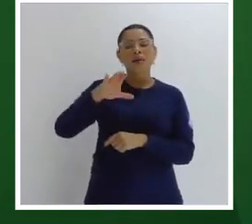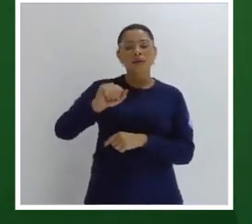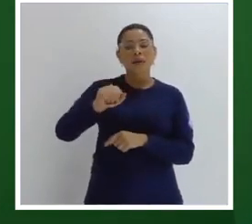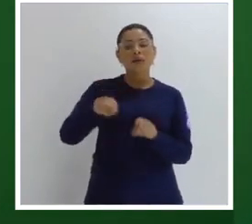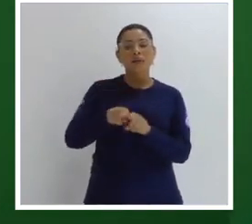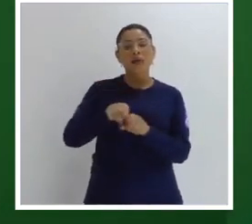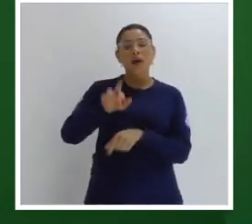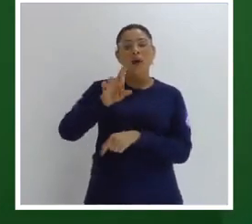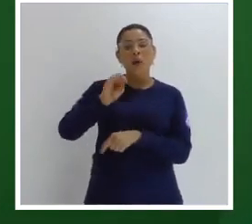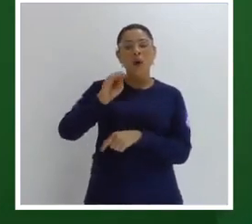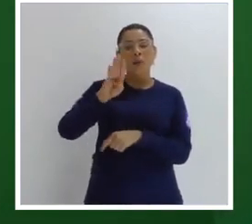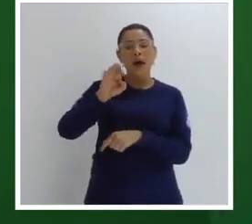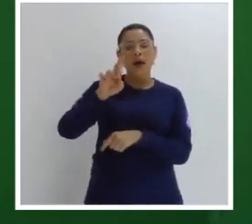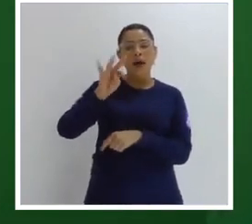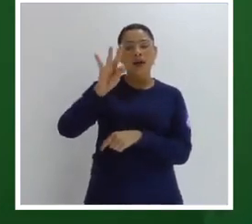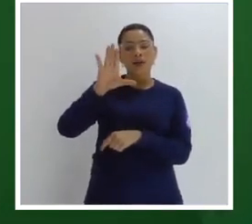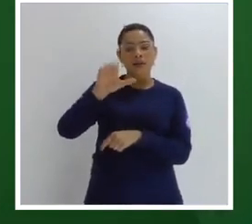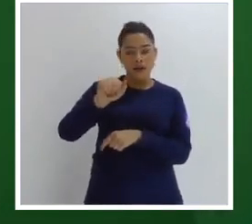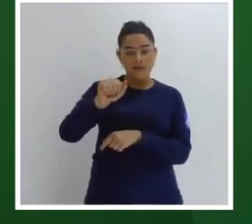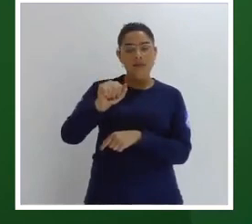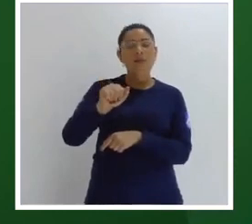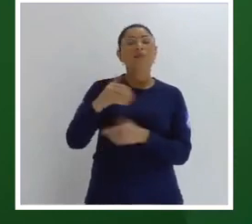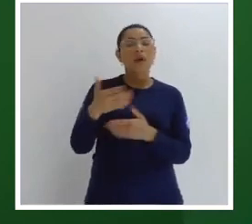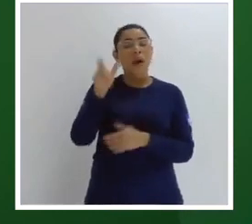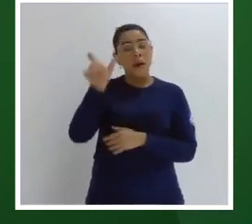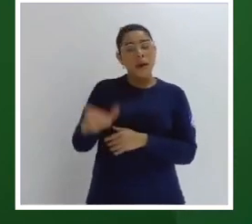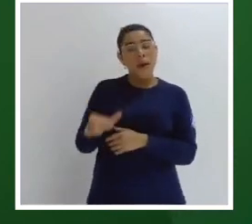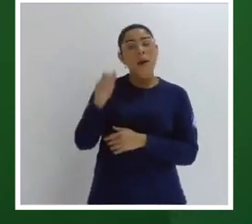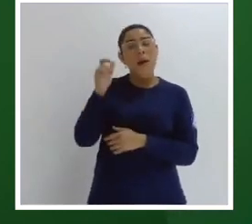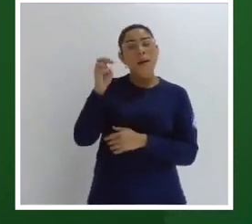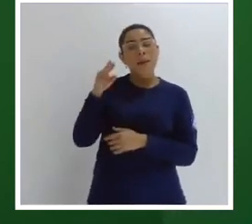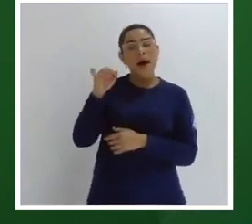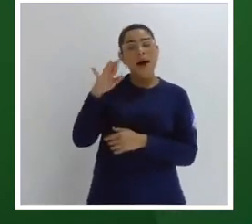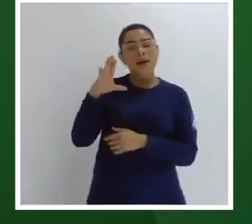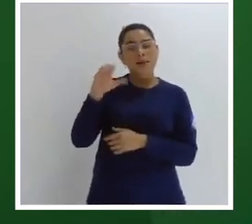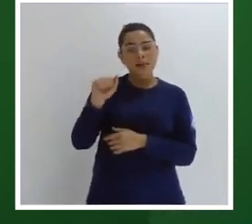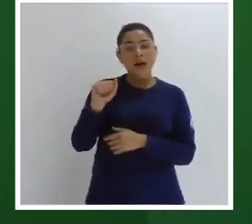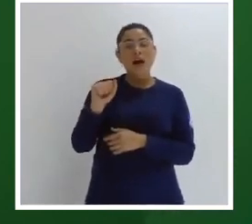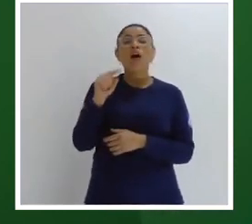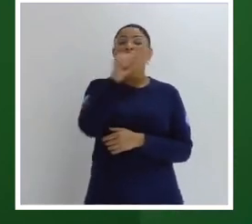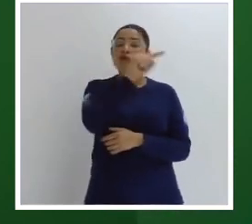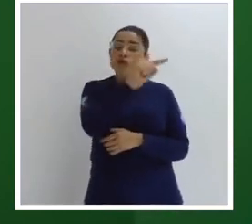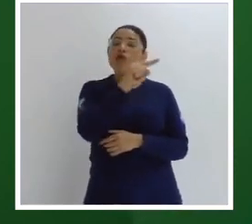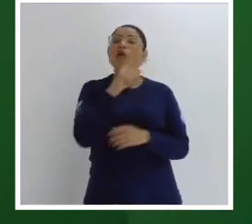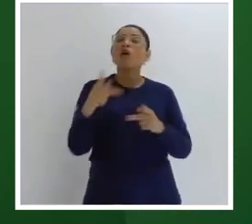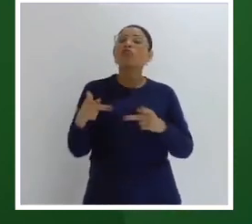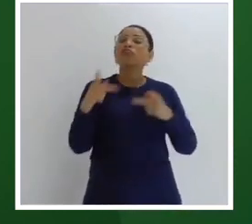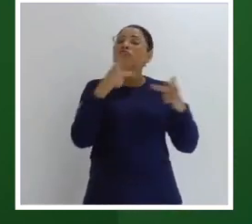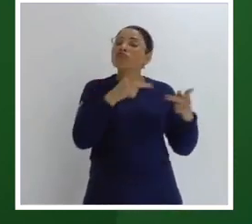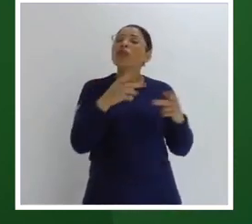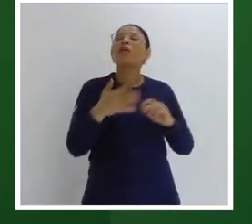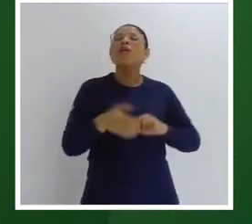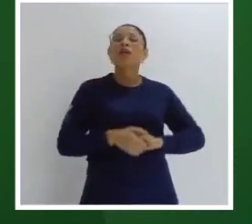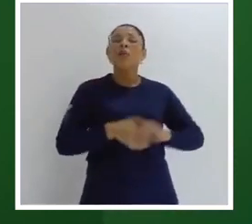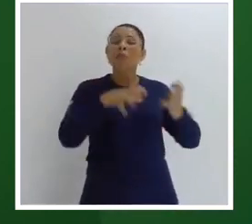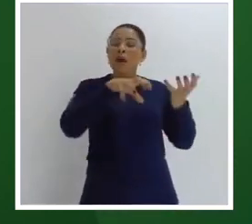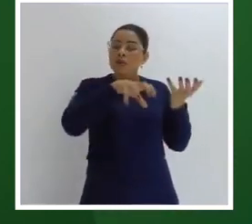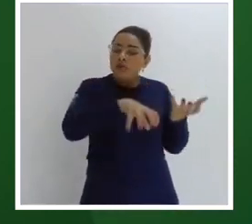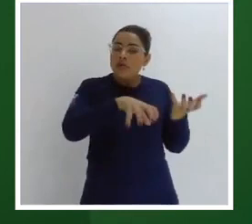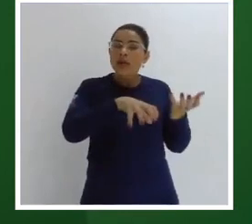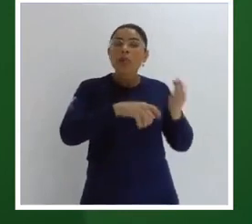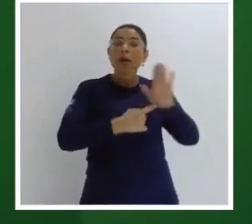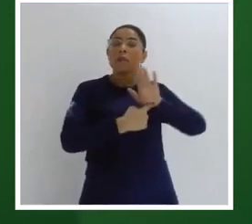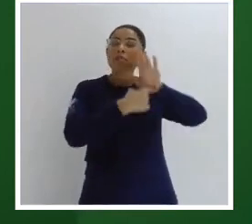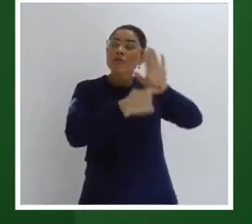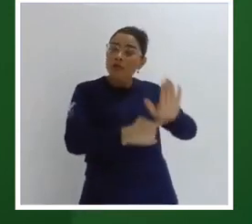a Márcia inclusive esteve em Brasília apresentando a boa prática então nós estamos vendo